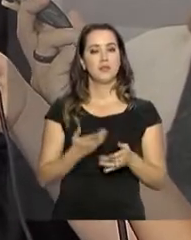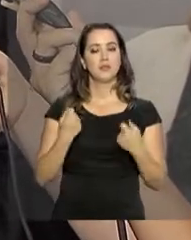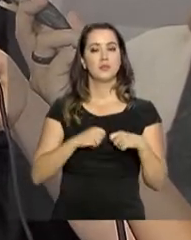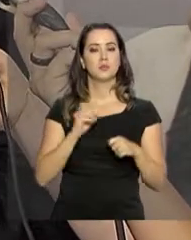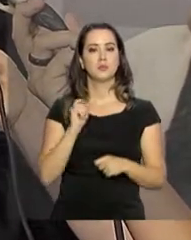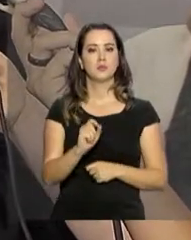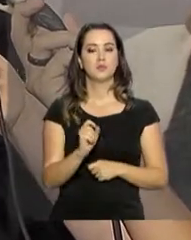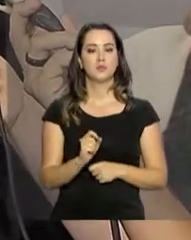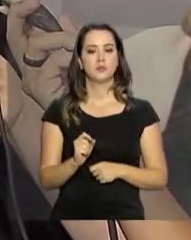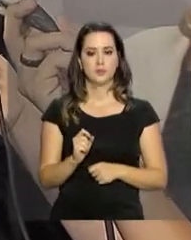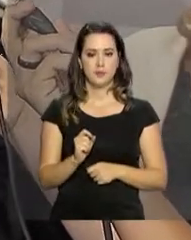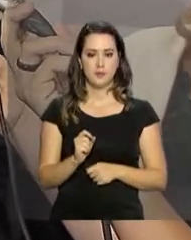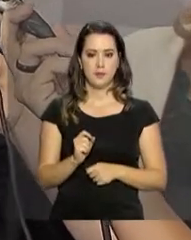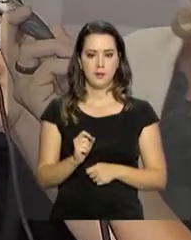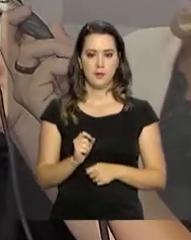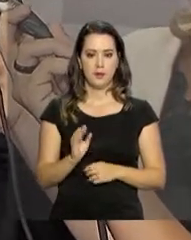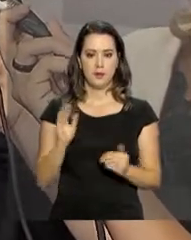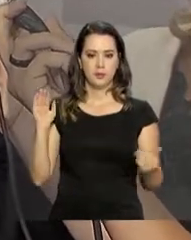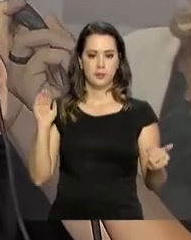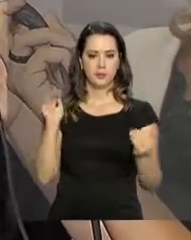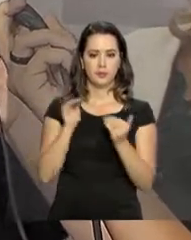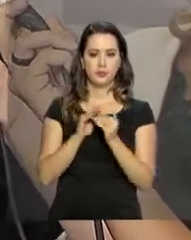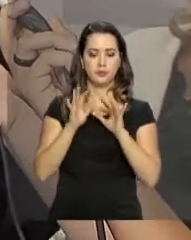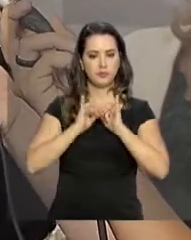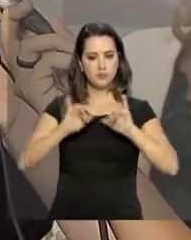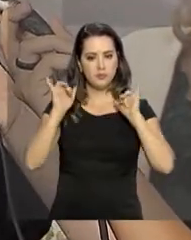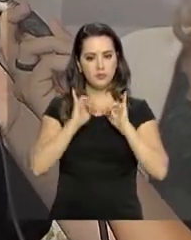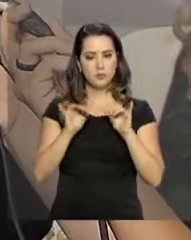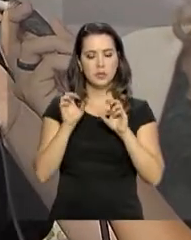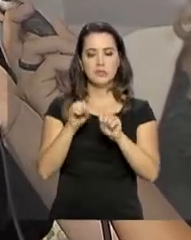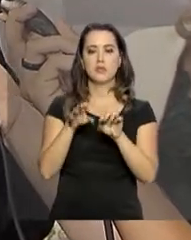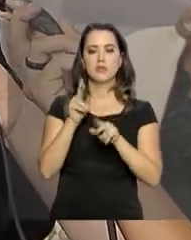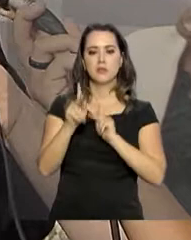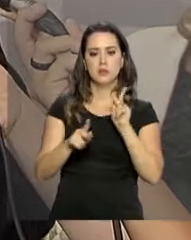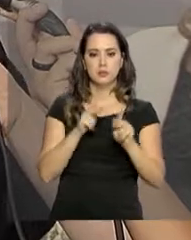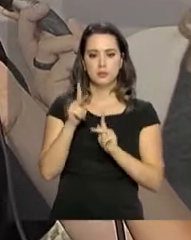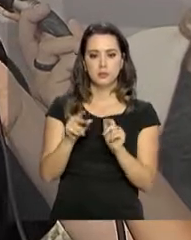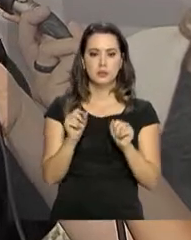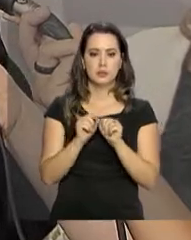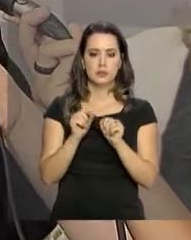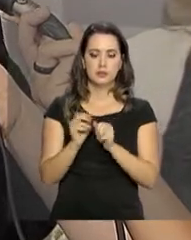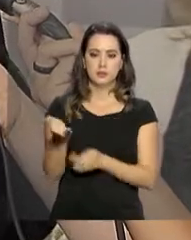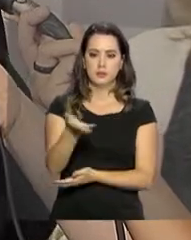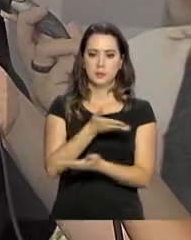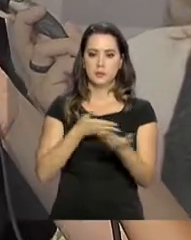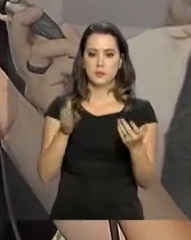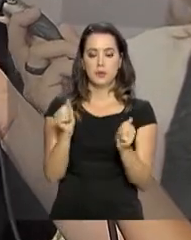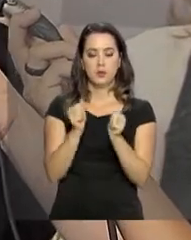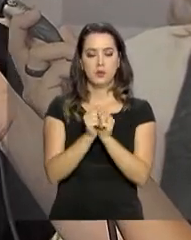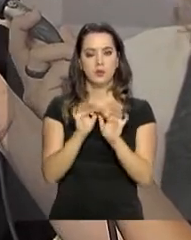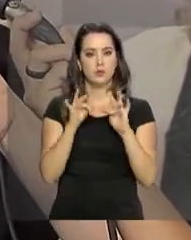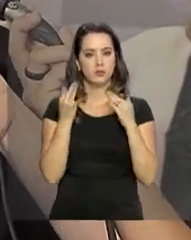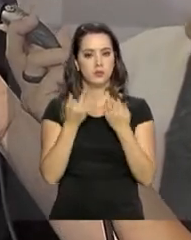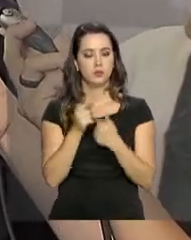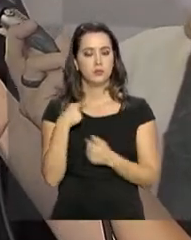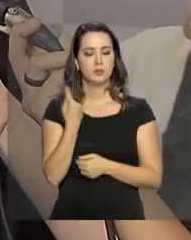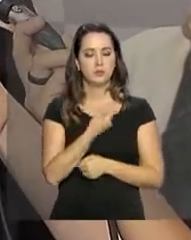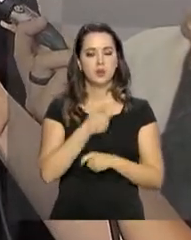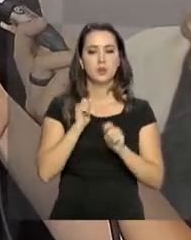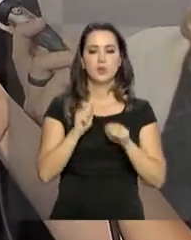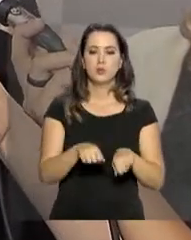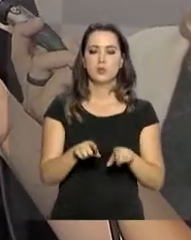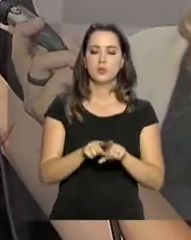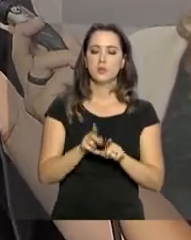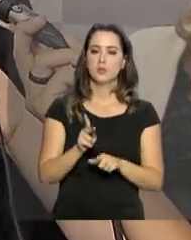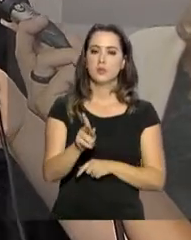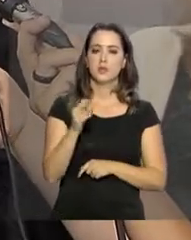exatamente isso. Priorizar as campanhas, conscientizar a população, fazer essa relação direta com as famílias, para que a gente possa